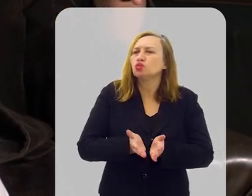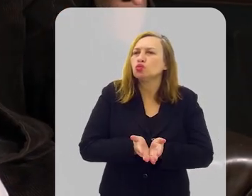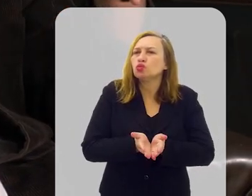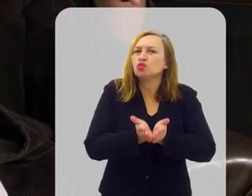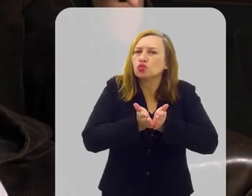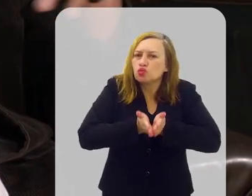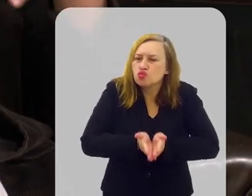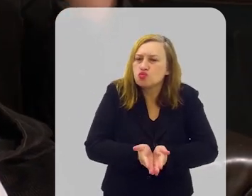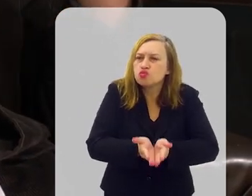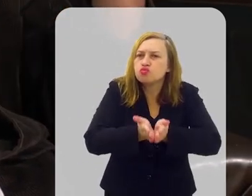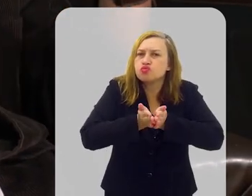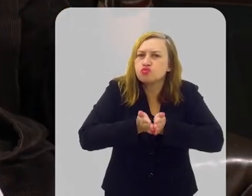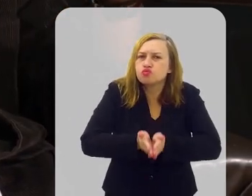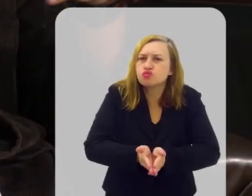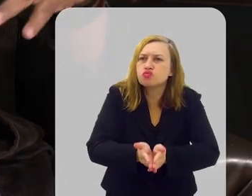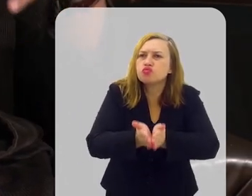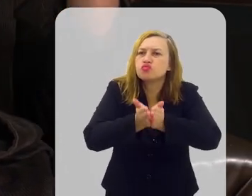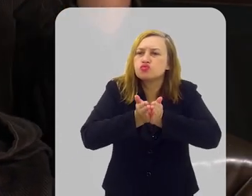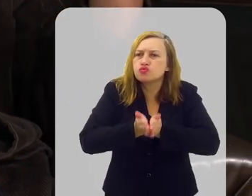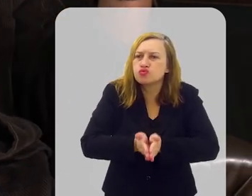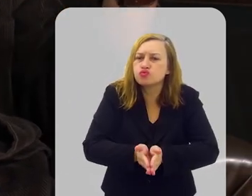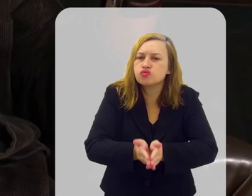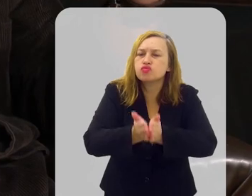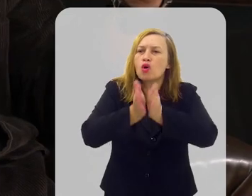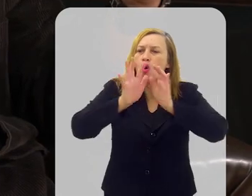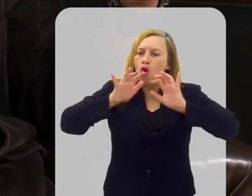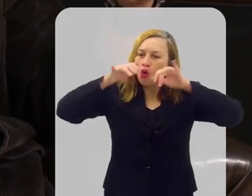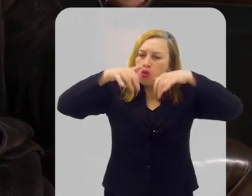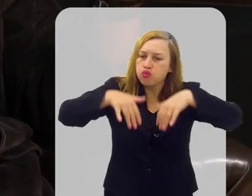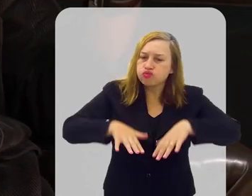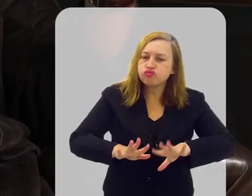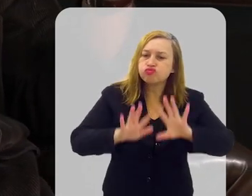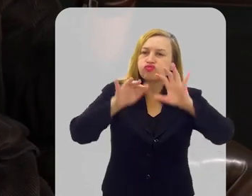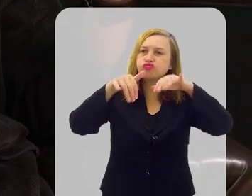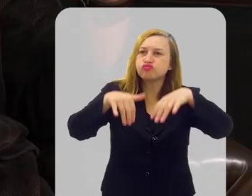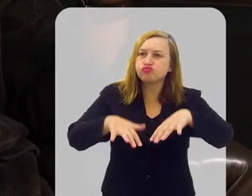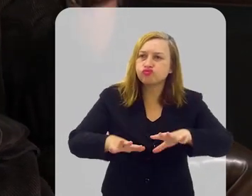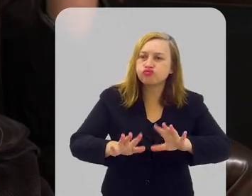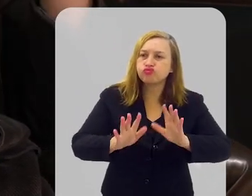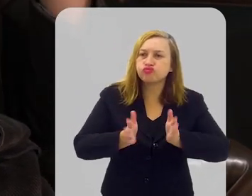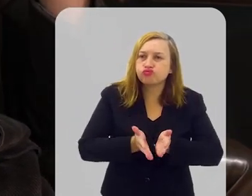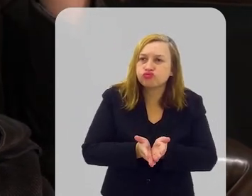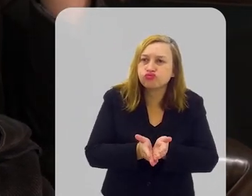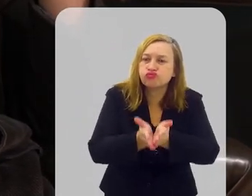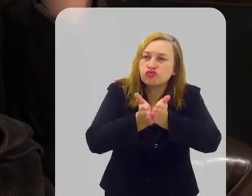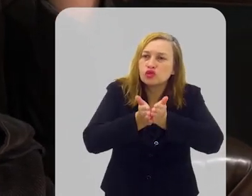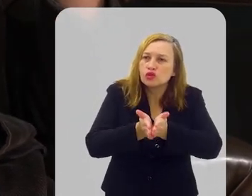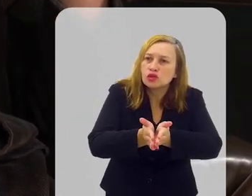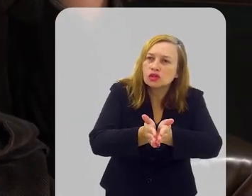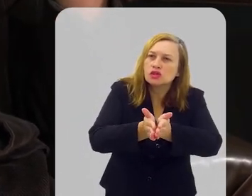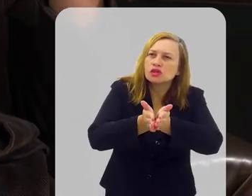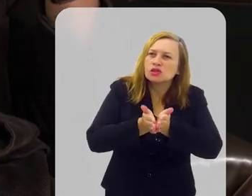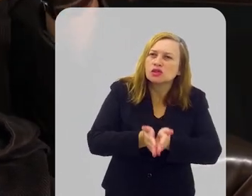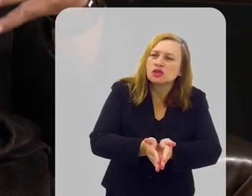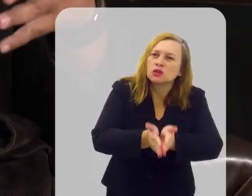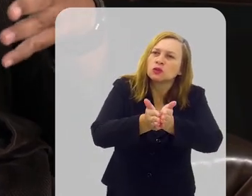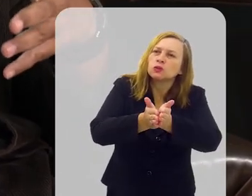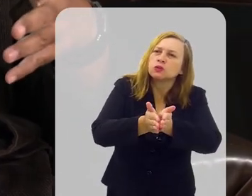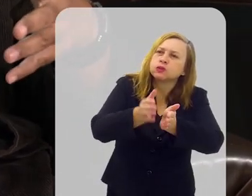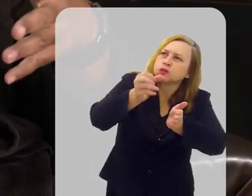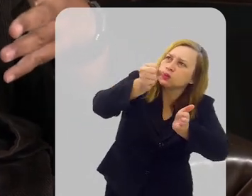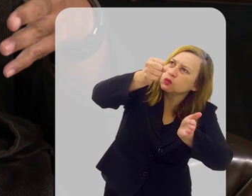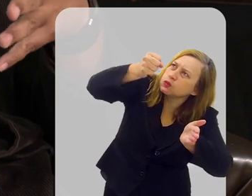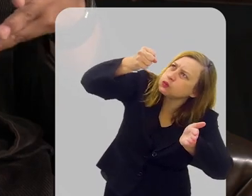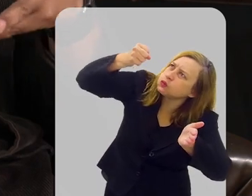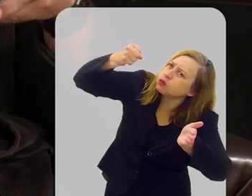que o dilúvio já tinha acontecido, as águas já tinham subido, e alguém disse, por favor, abra a escotilha, porque o